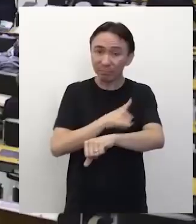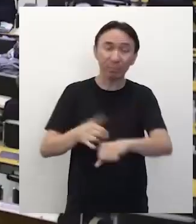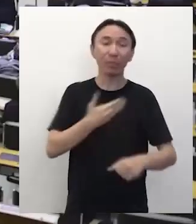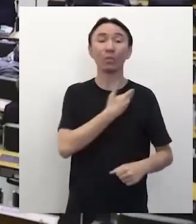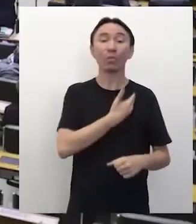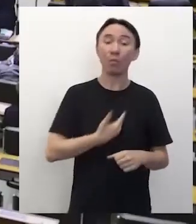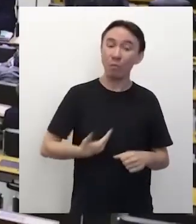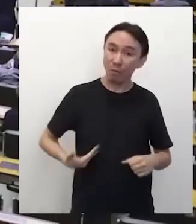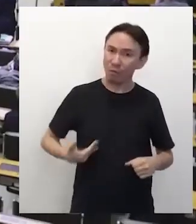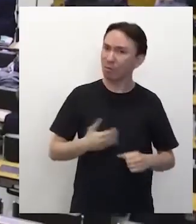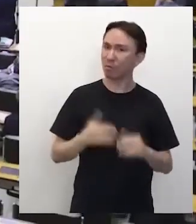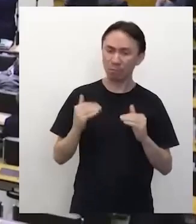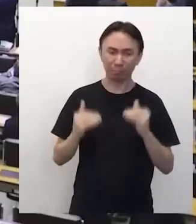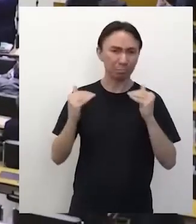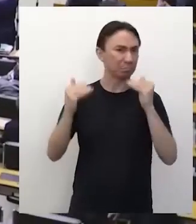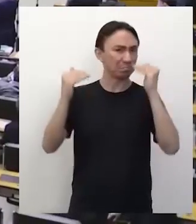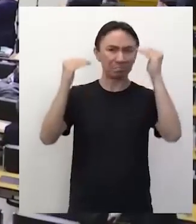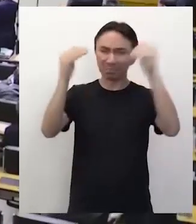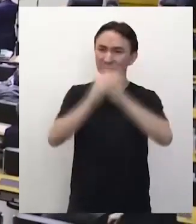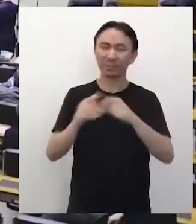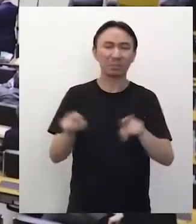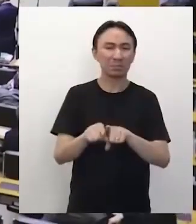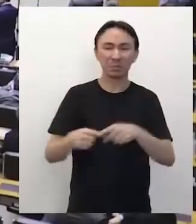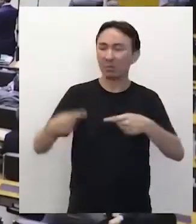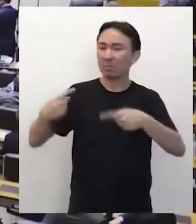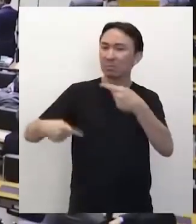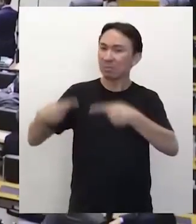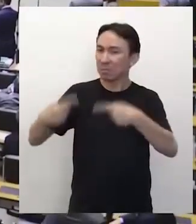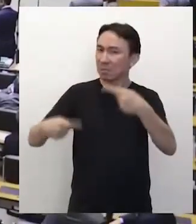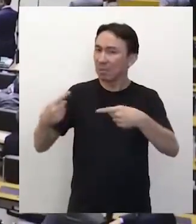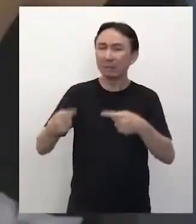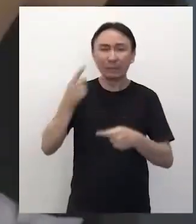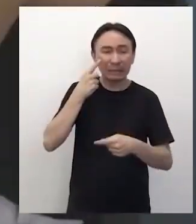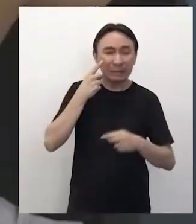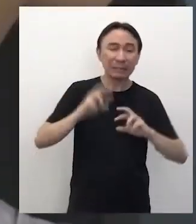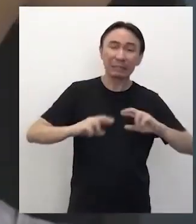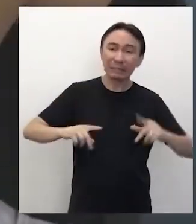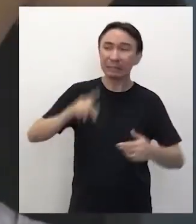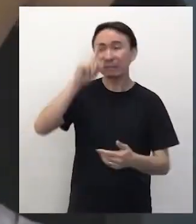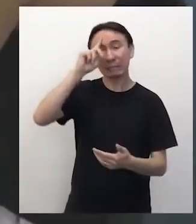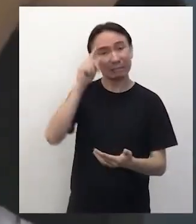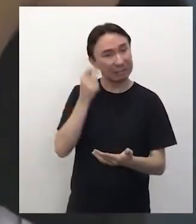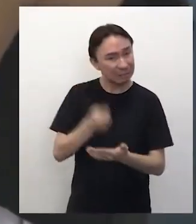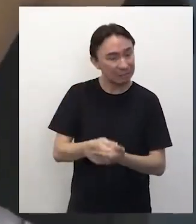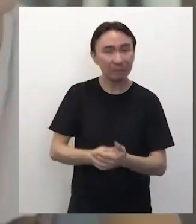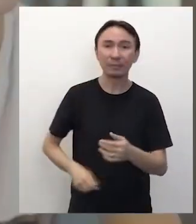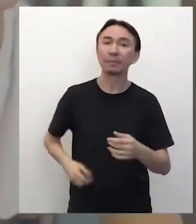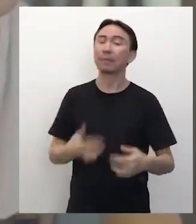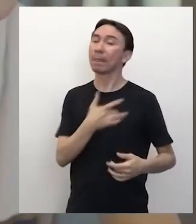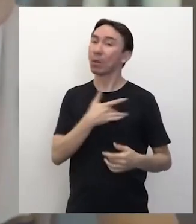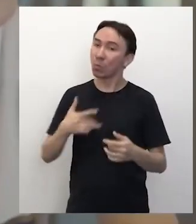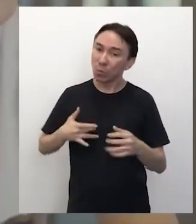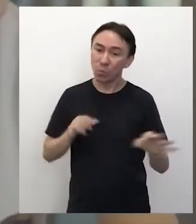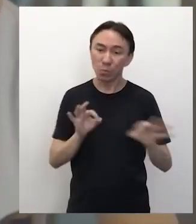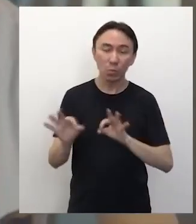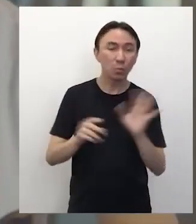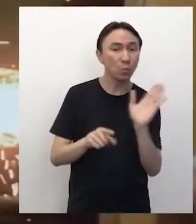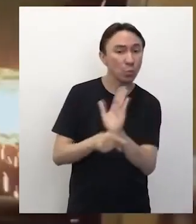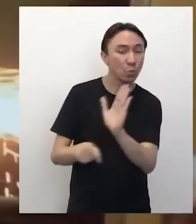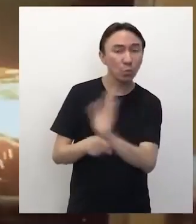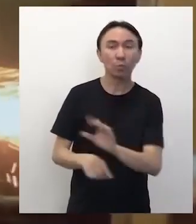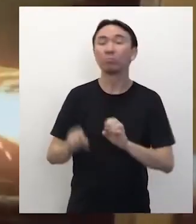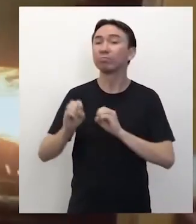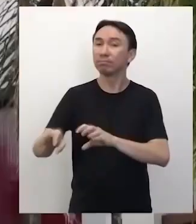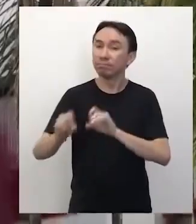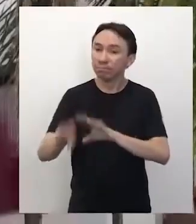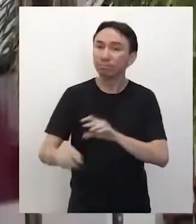para a representação política. Elas serão a base de decisões sobre serviços de saúde, educação,